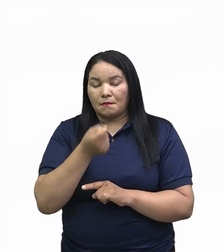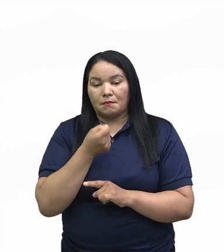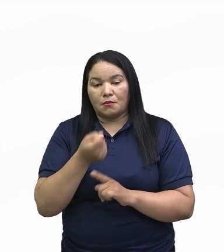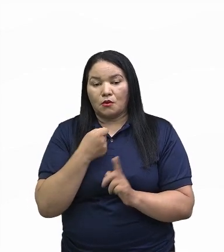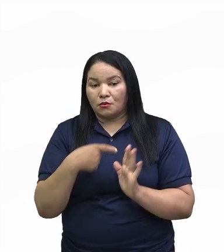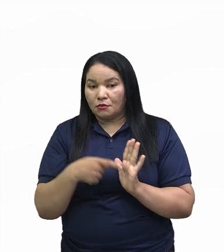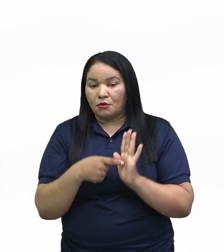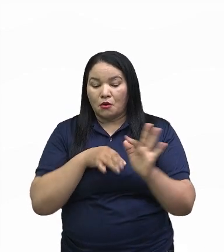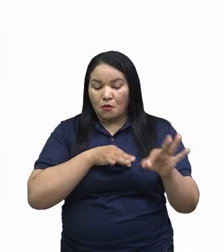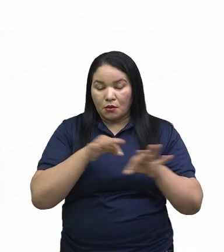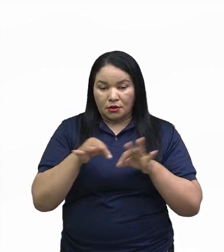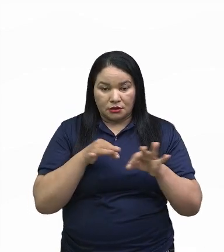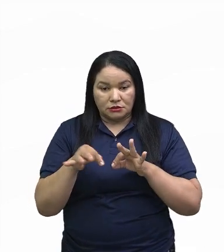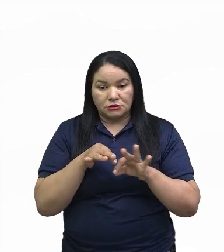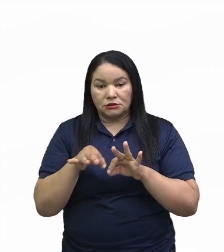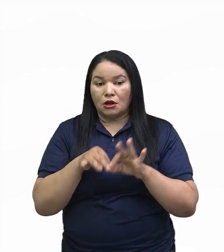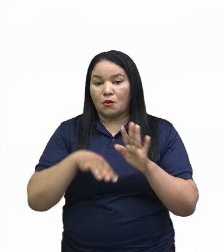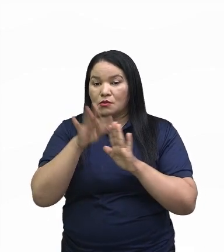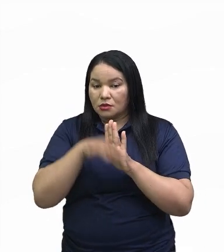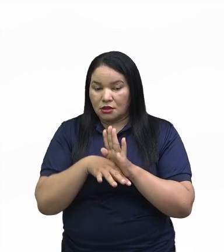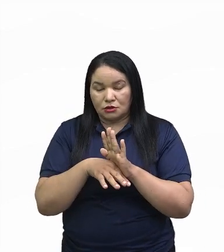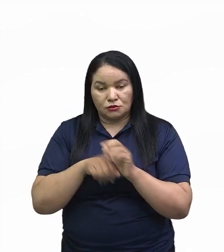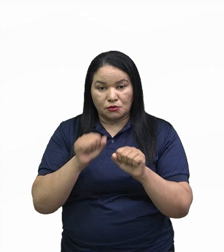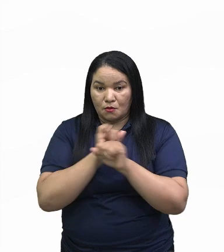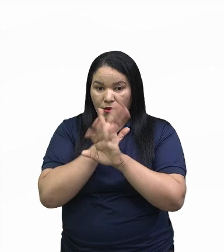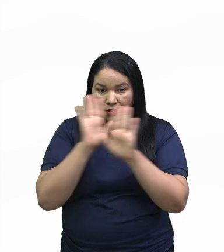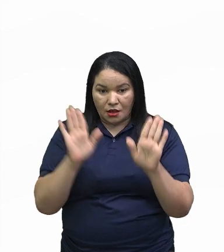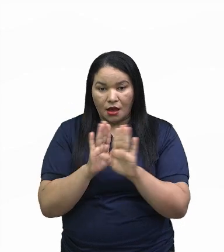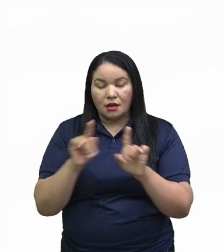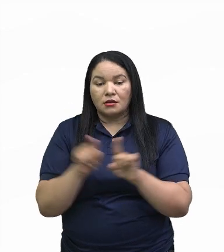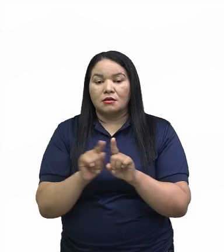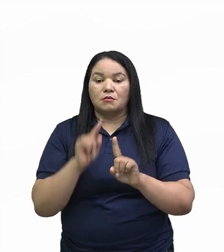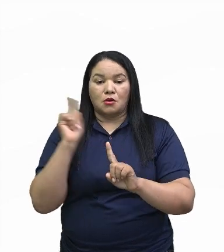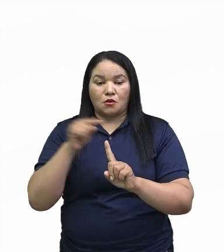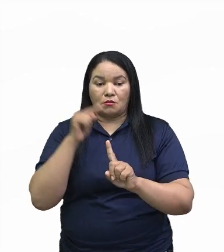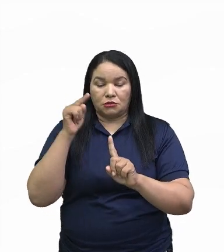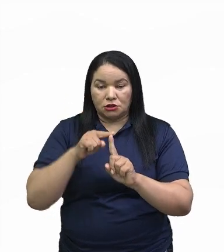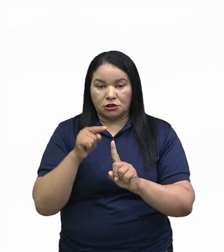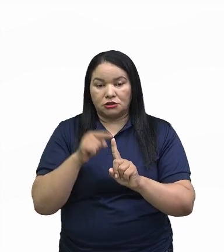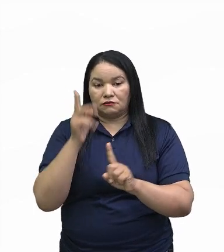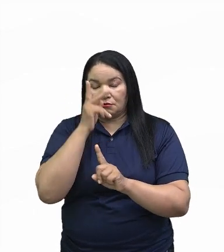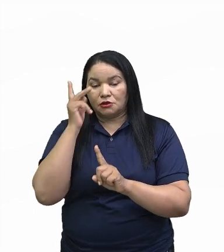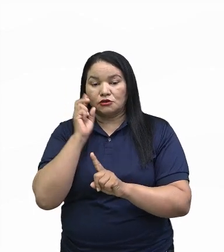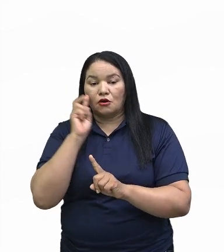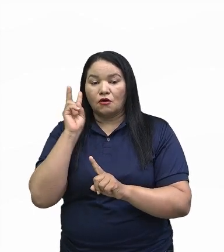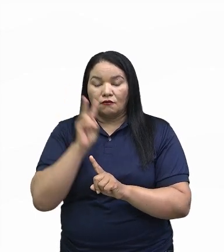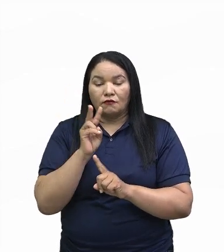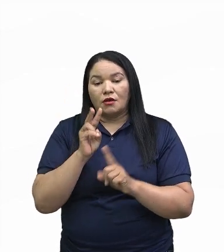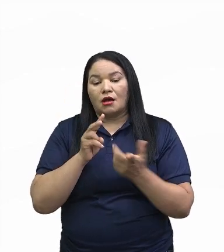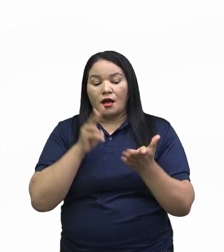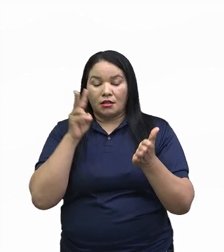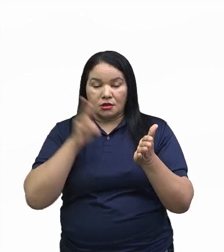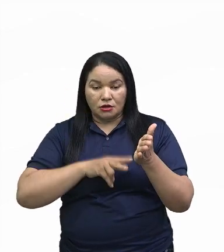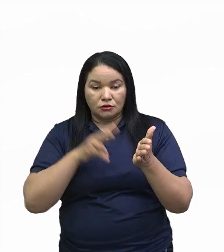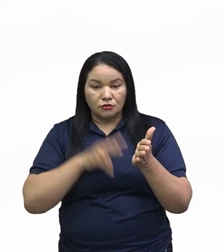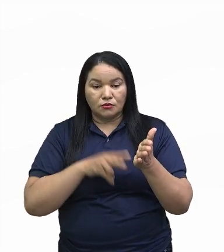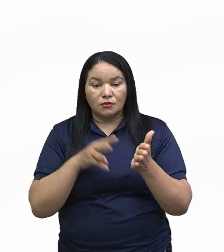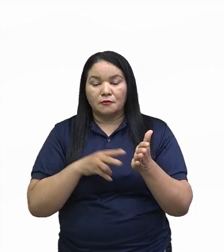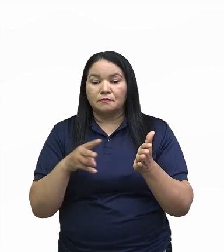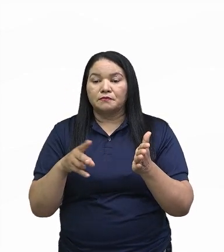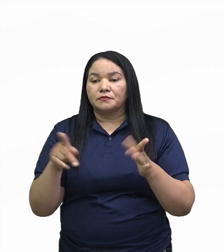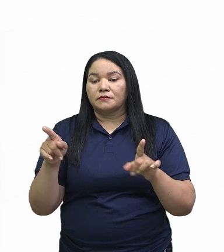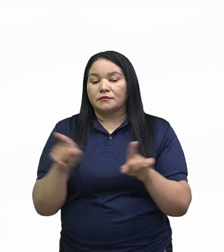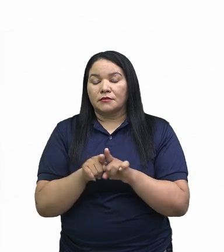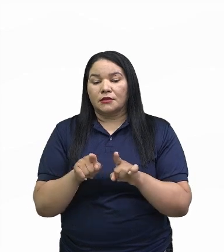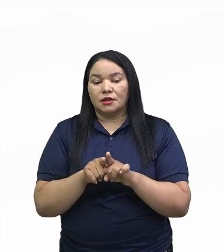né, organizar o texto de forma clara e objetiva para que quem for fazer a leitura, né, o leitor,